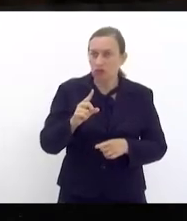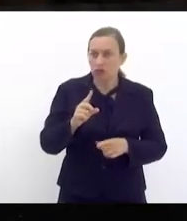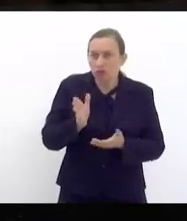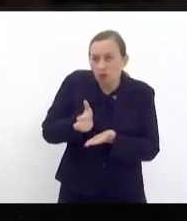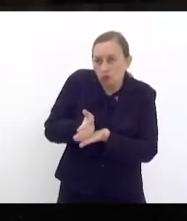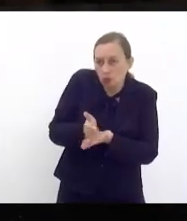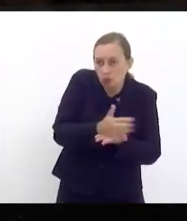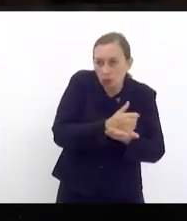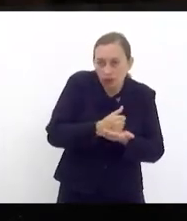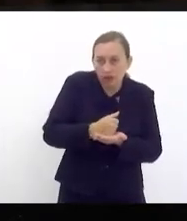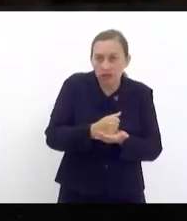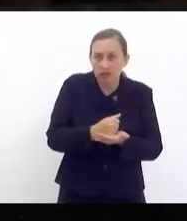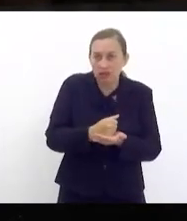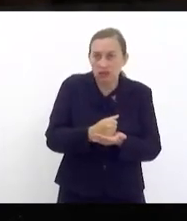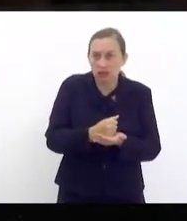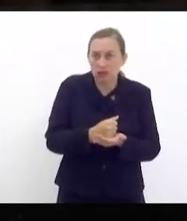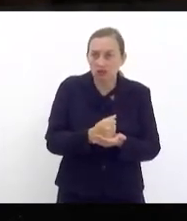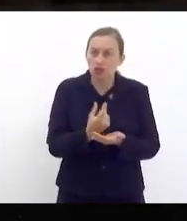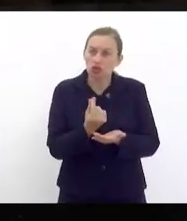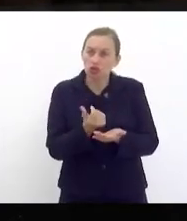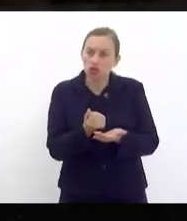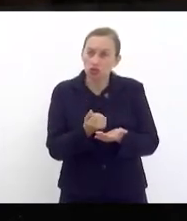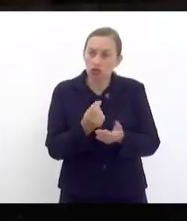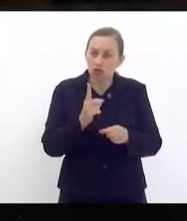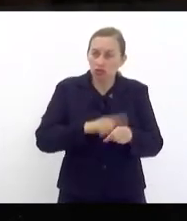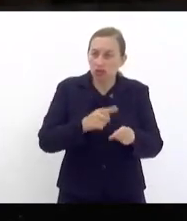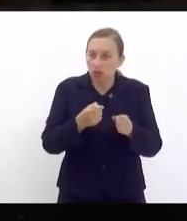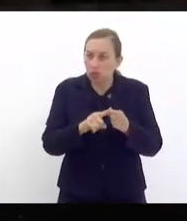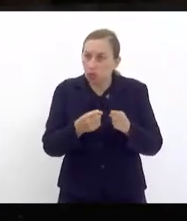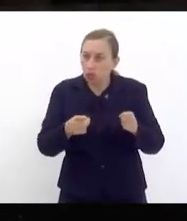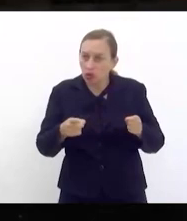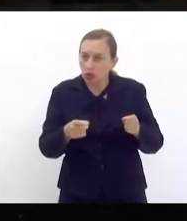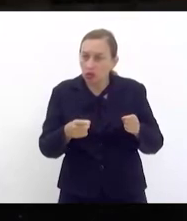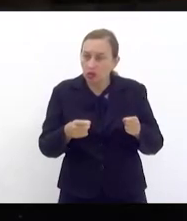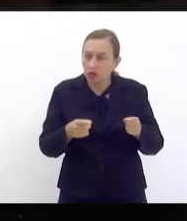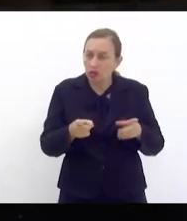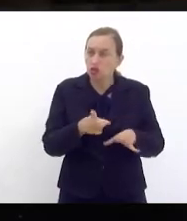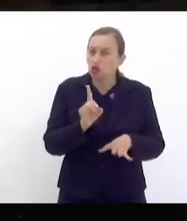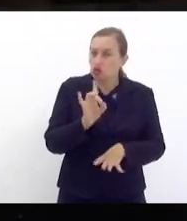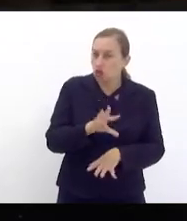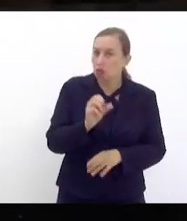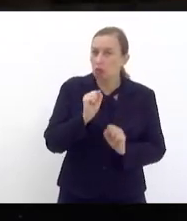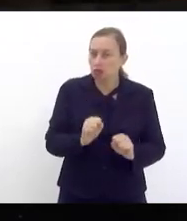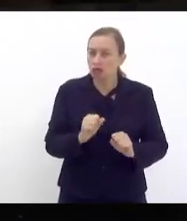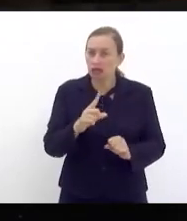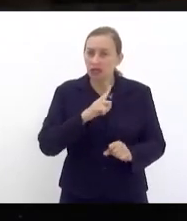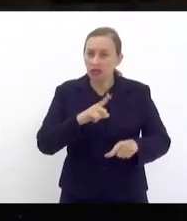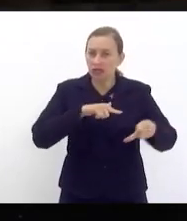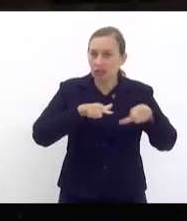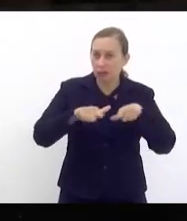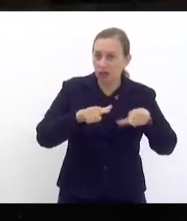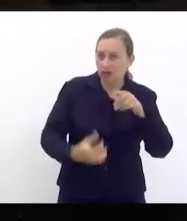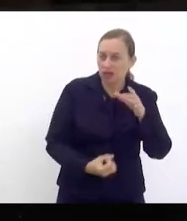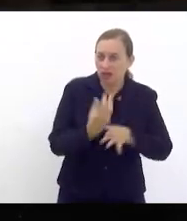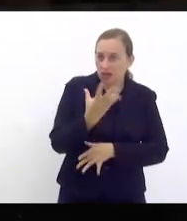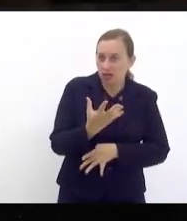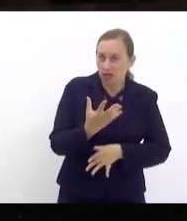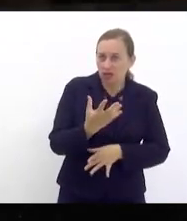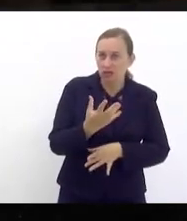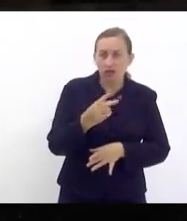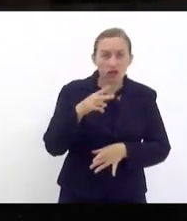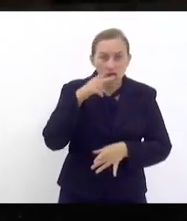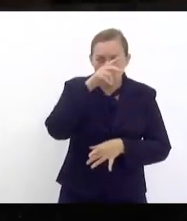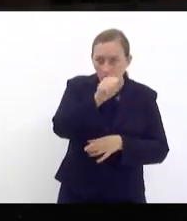de receita no médio prazo, porque parte-se do princípio de que nós só poderemos gerar emprego e aumentar o valor médio da força